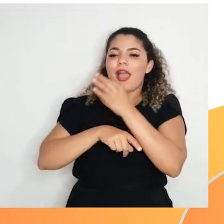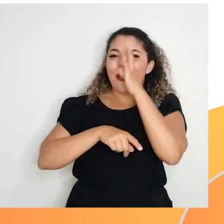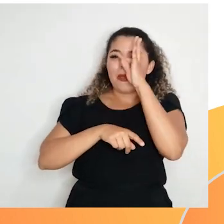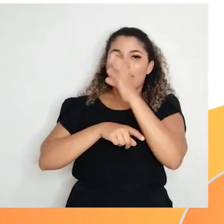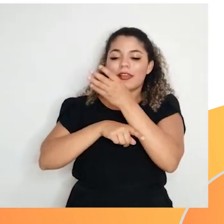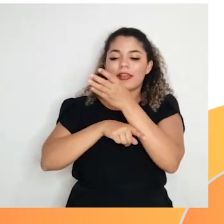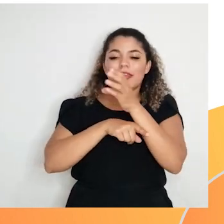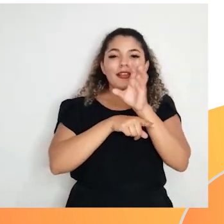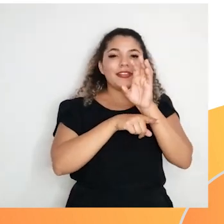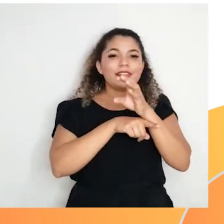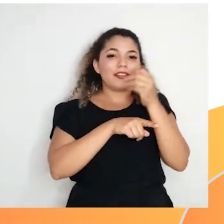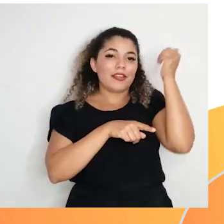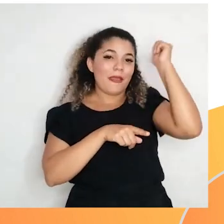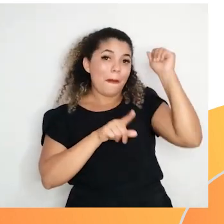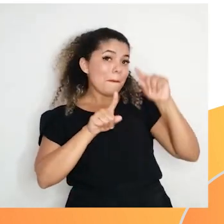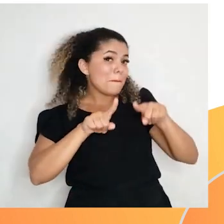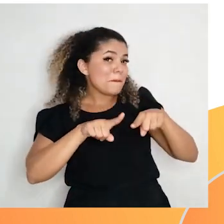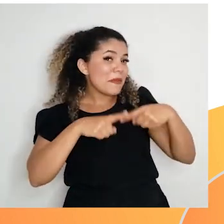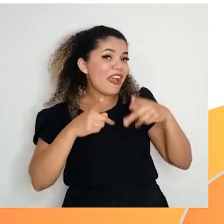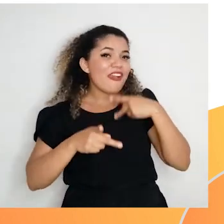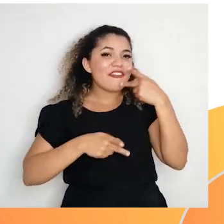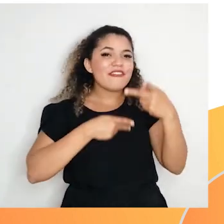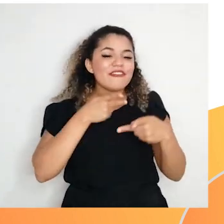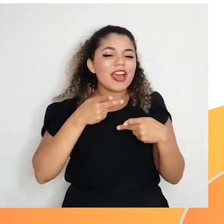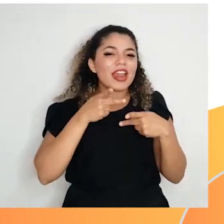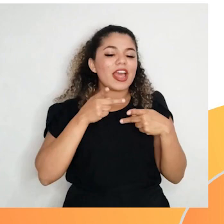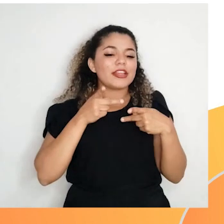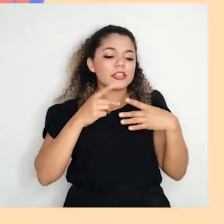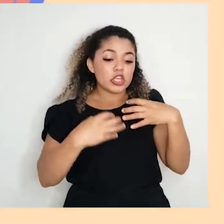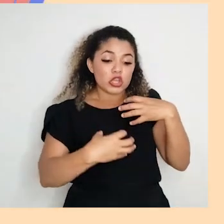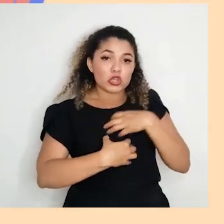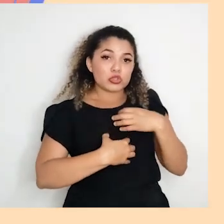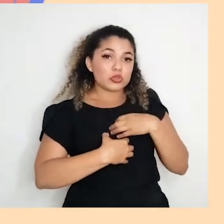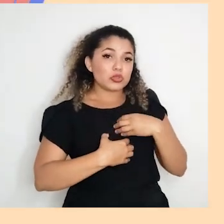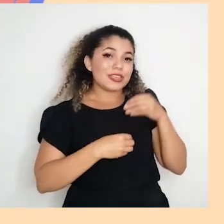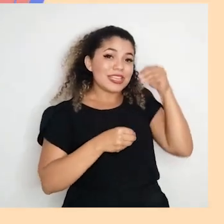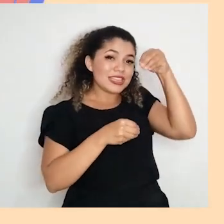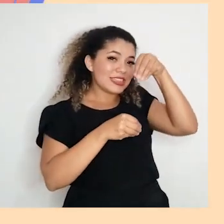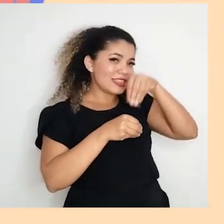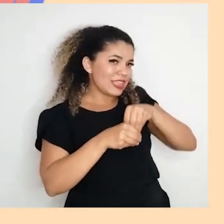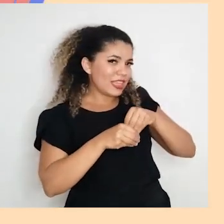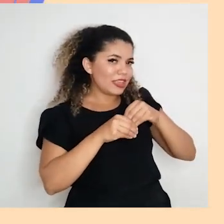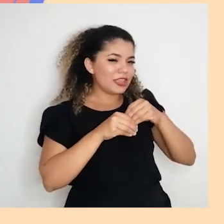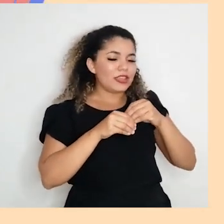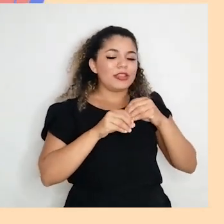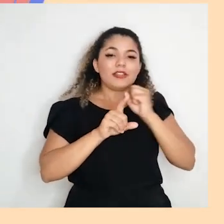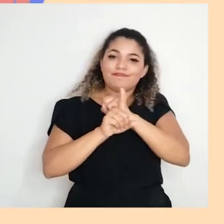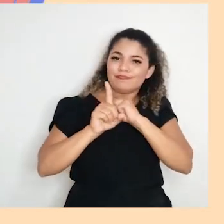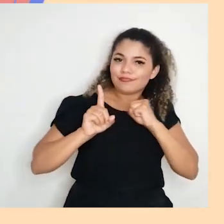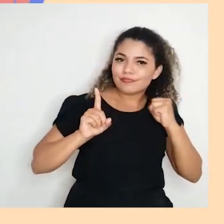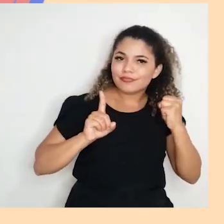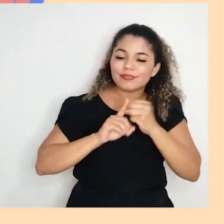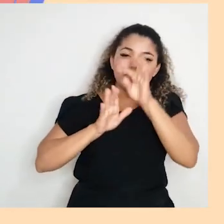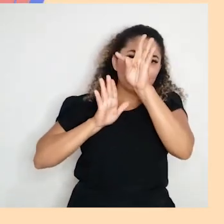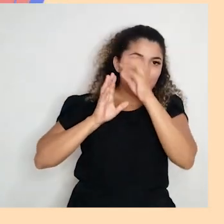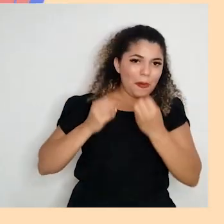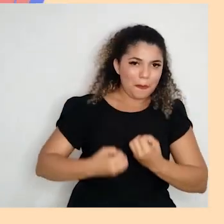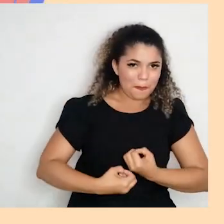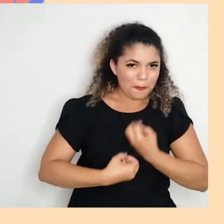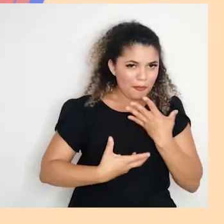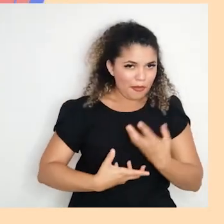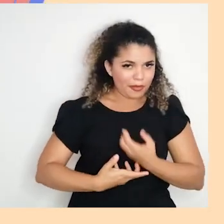Gogh, mas só que de uma maneira ali inserida num quadro engajado social dentro